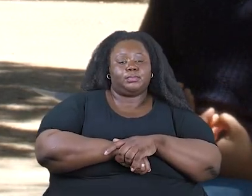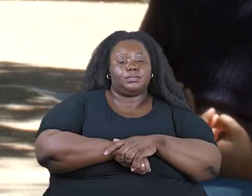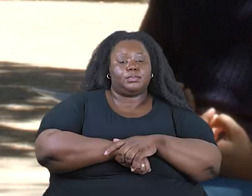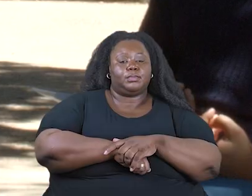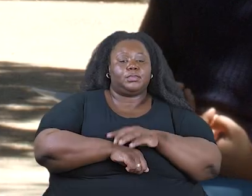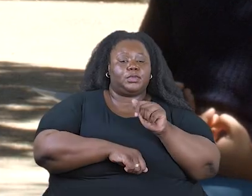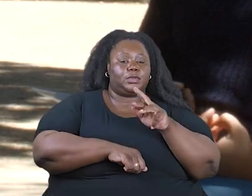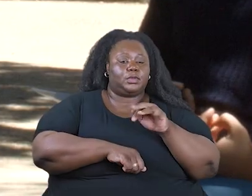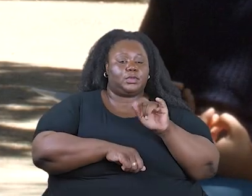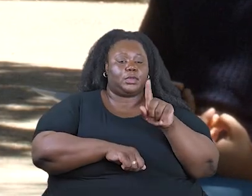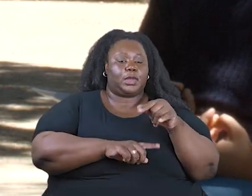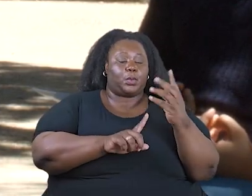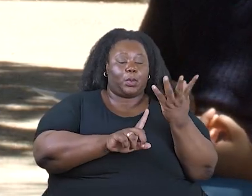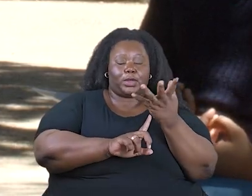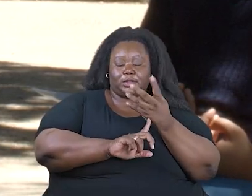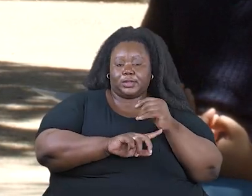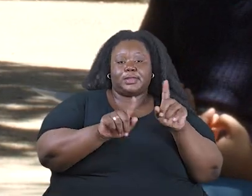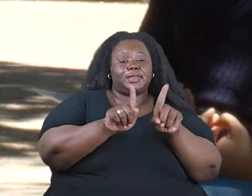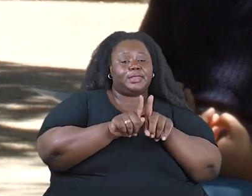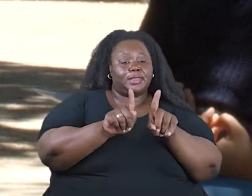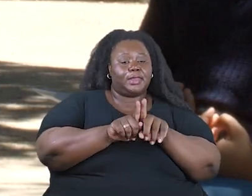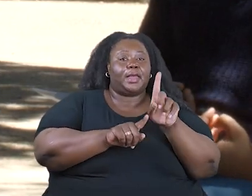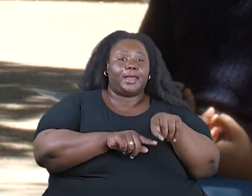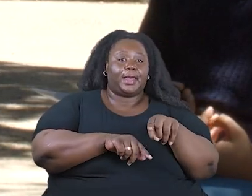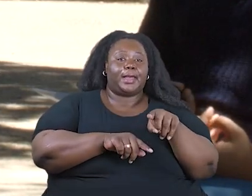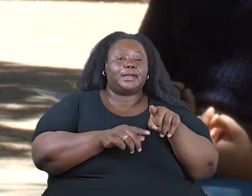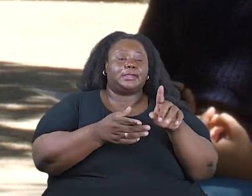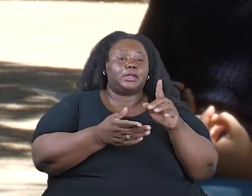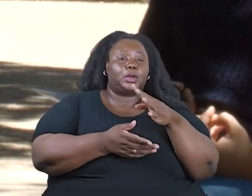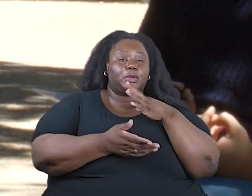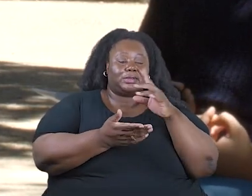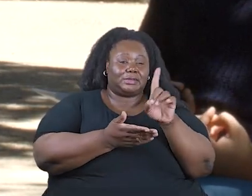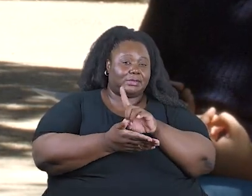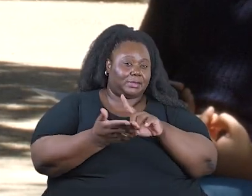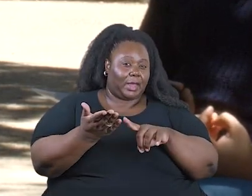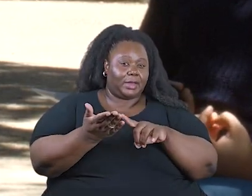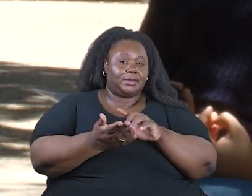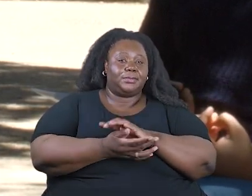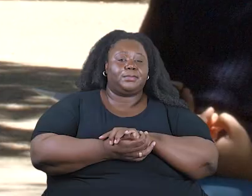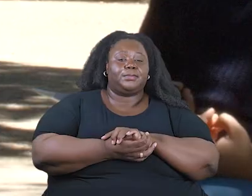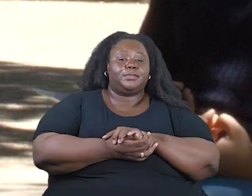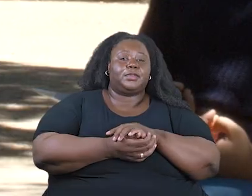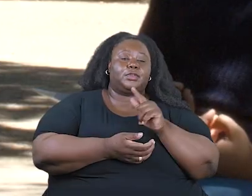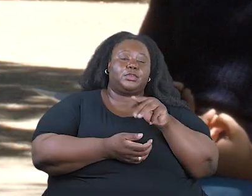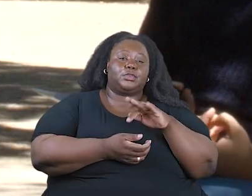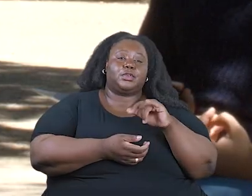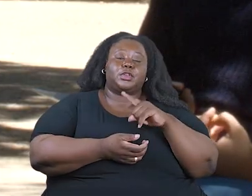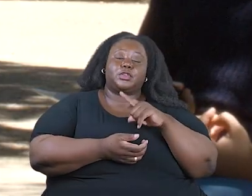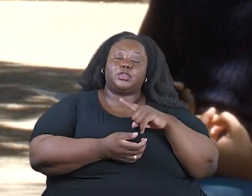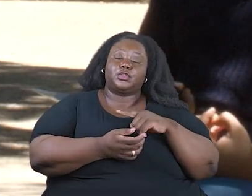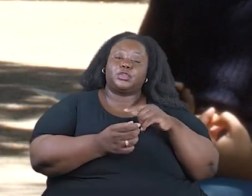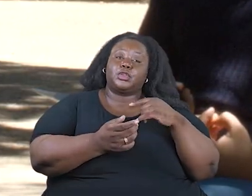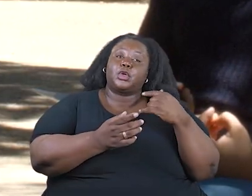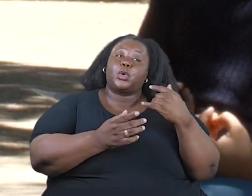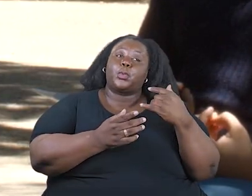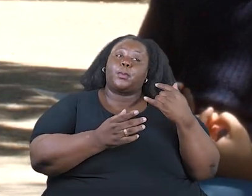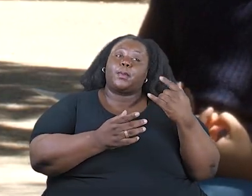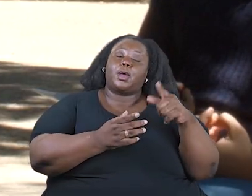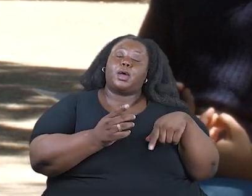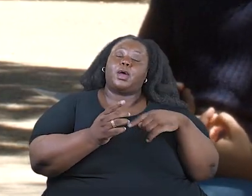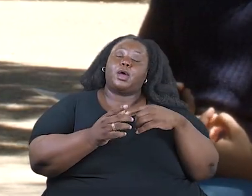Geraldo de Barros, que é um artista que também era designer, e o Geraldo de Barros tinha uma fábrica de